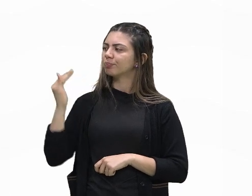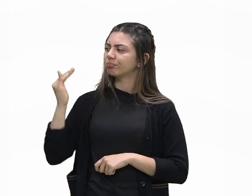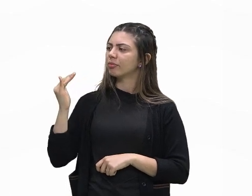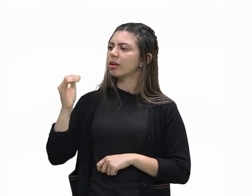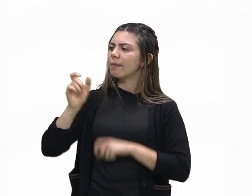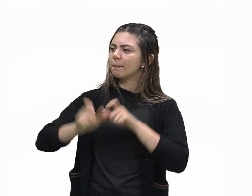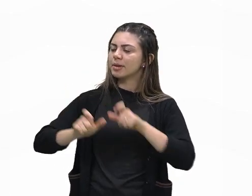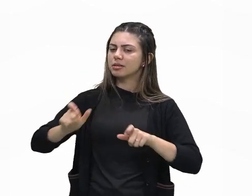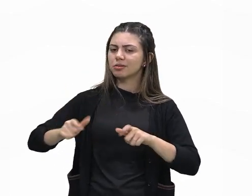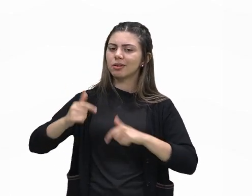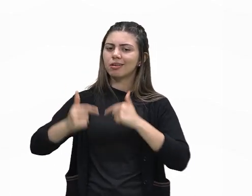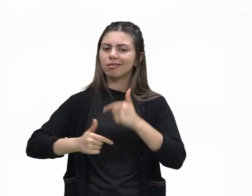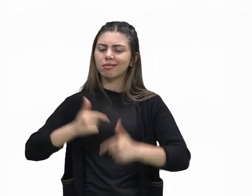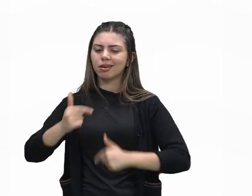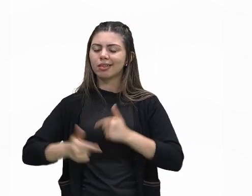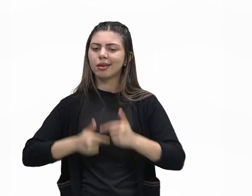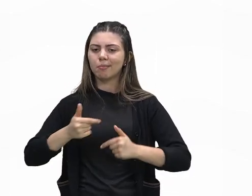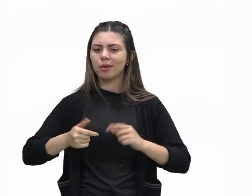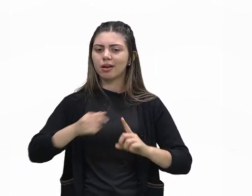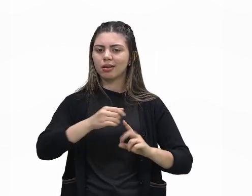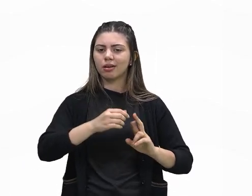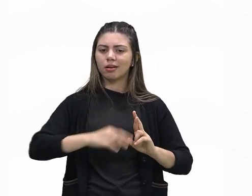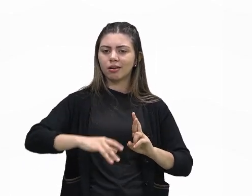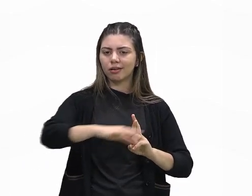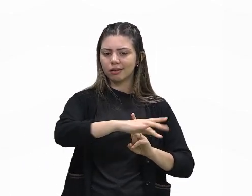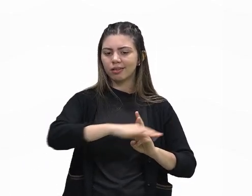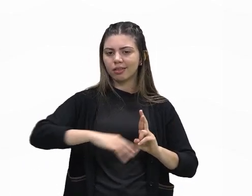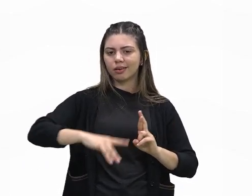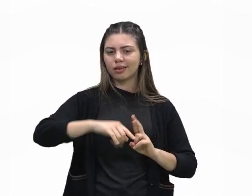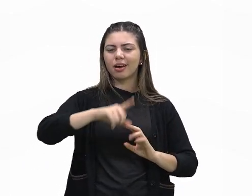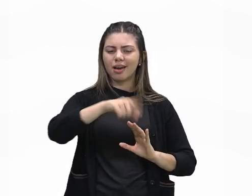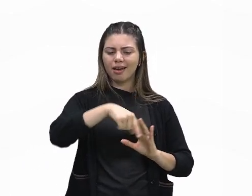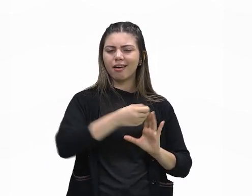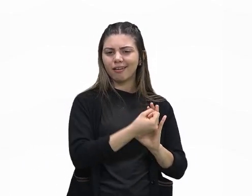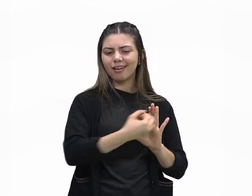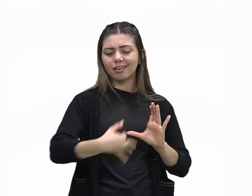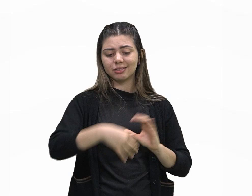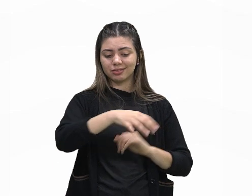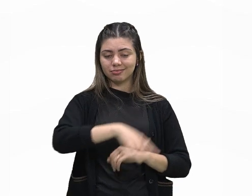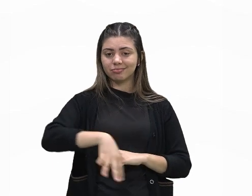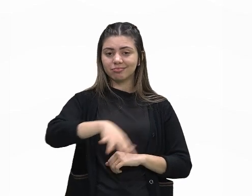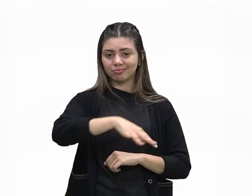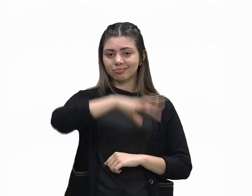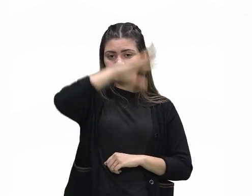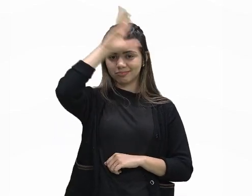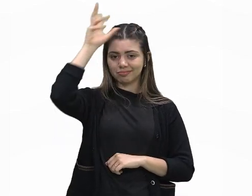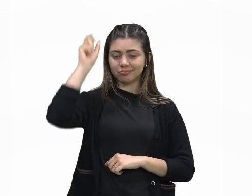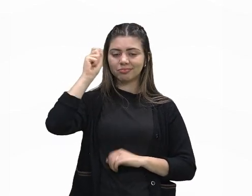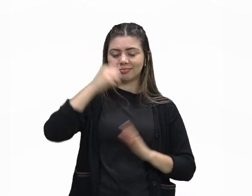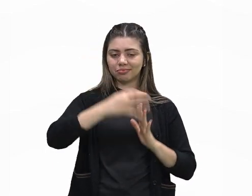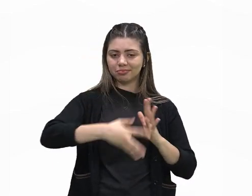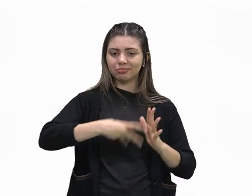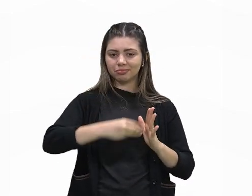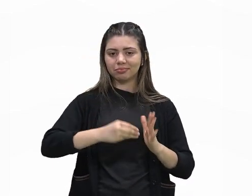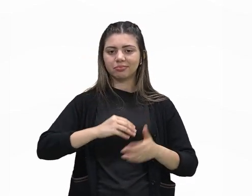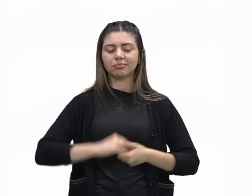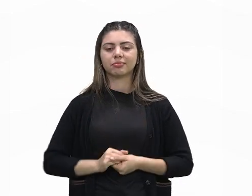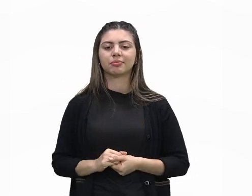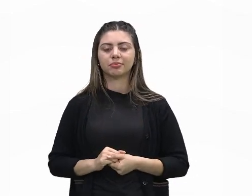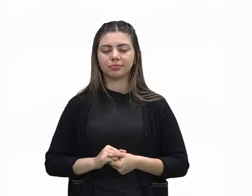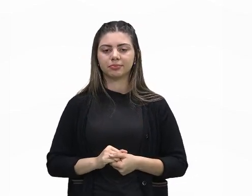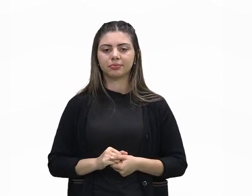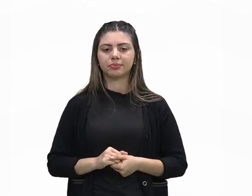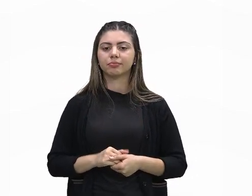que é um trabalhador característico, né, da Amazônia, aqui da nossa região amazônica. Então, o